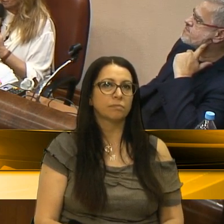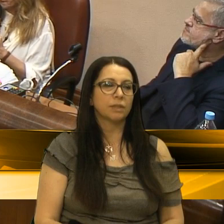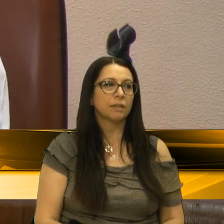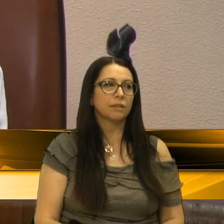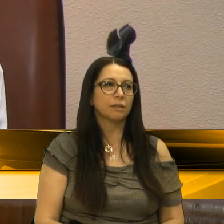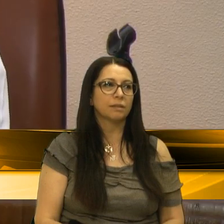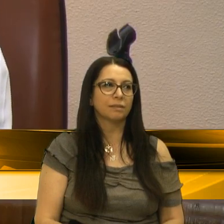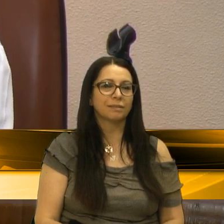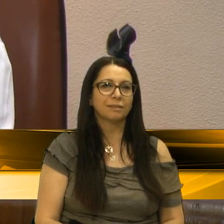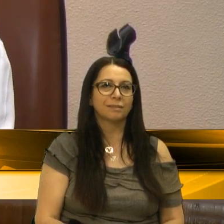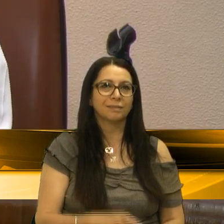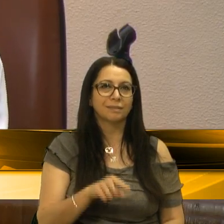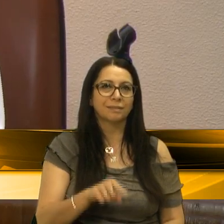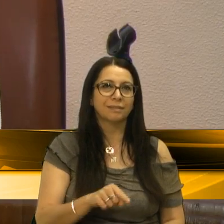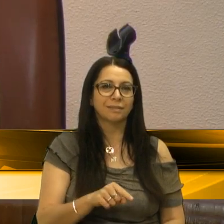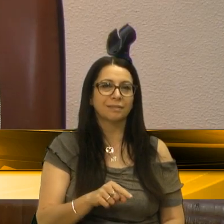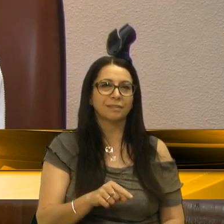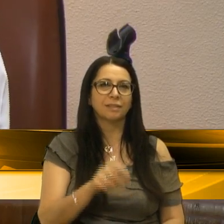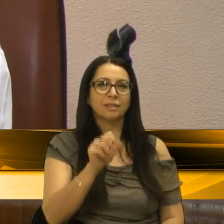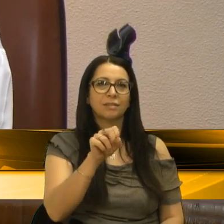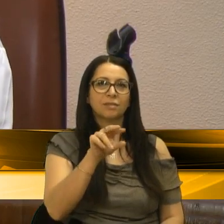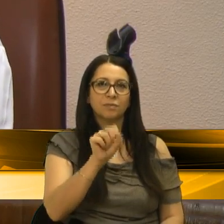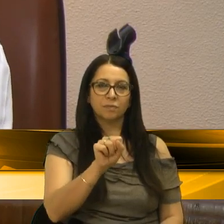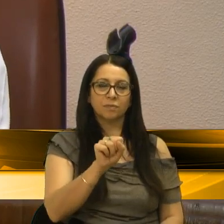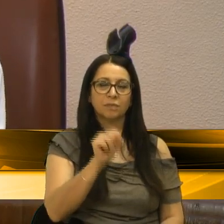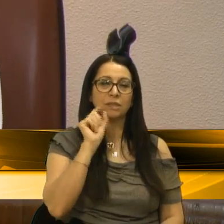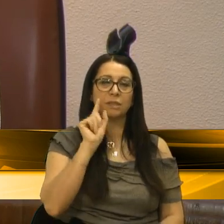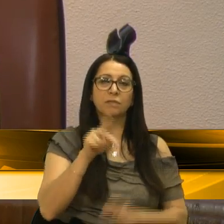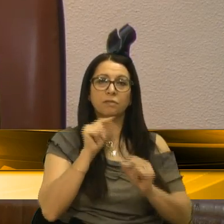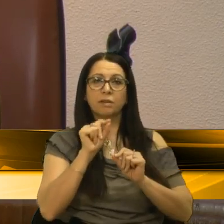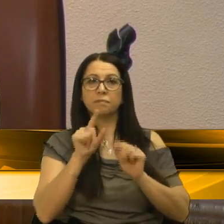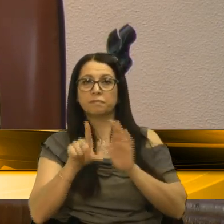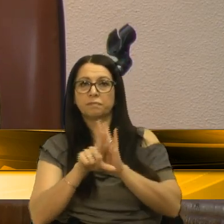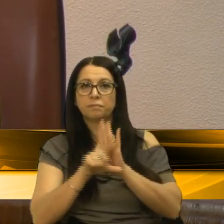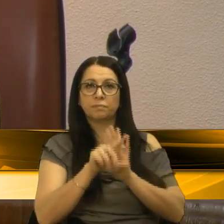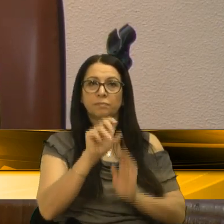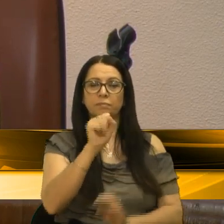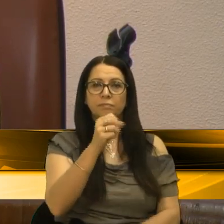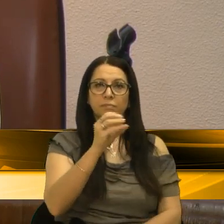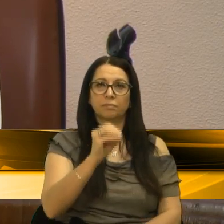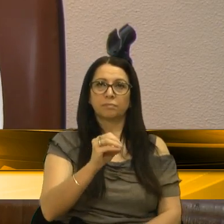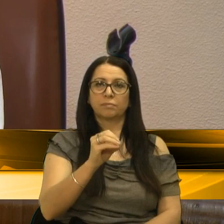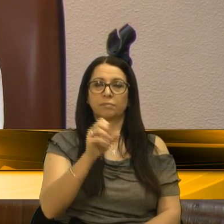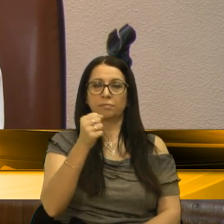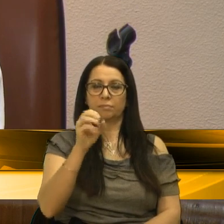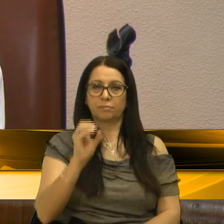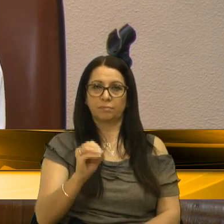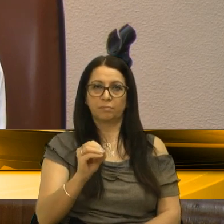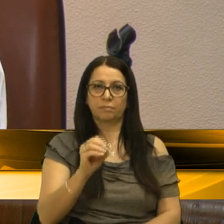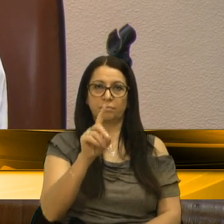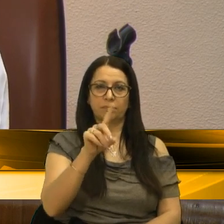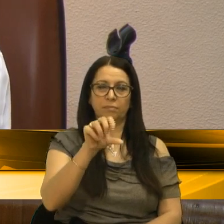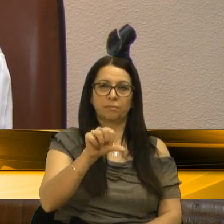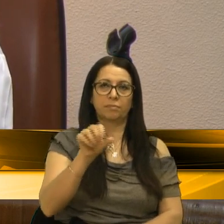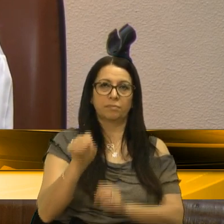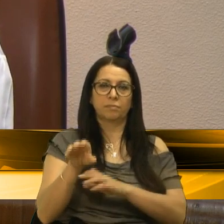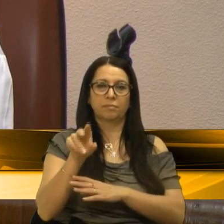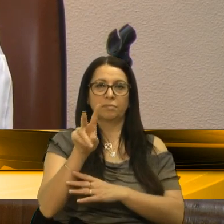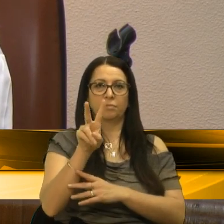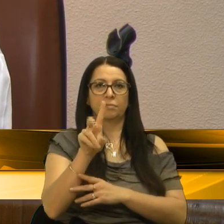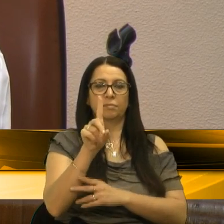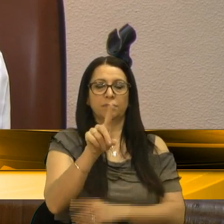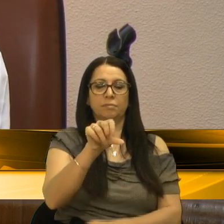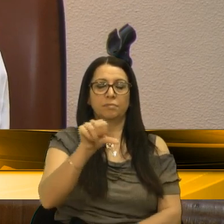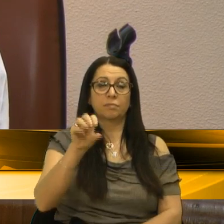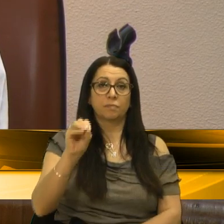O Sistema Único de Saúde SUS, de que trata a Lei número 8080, de 19 de setembro de